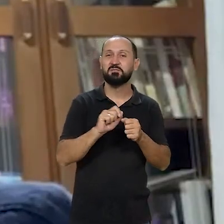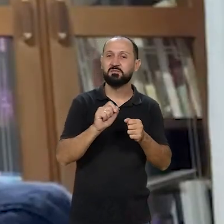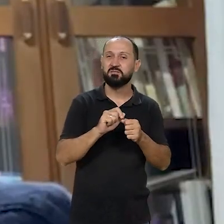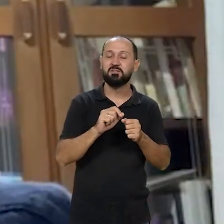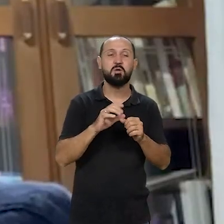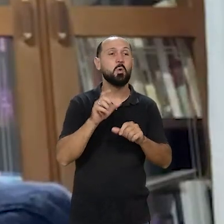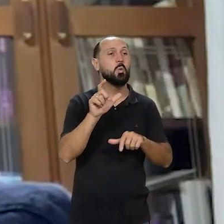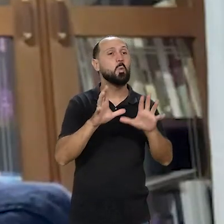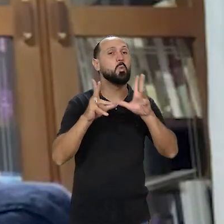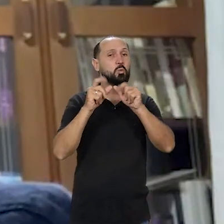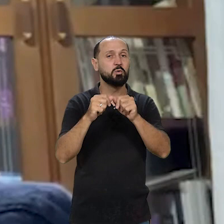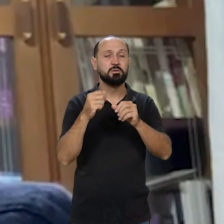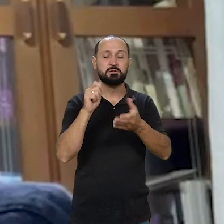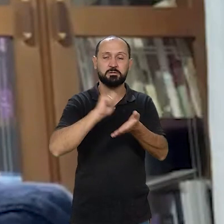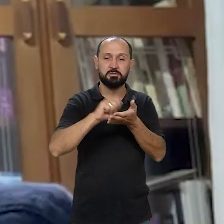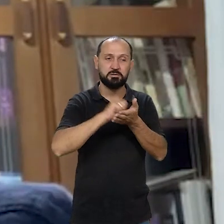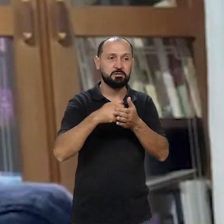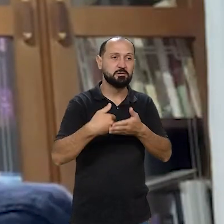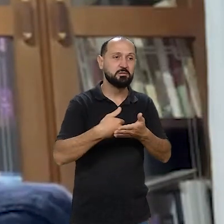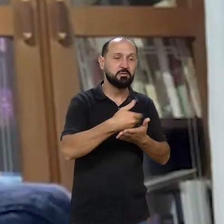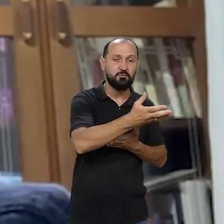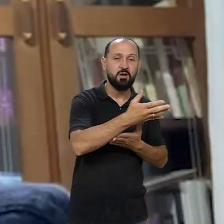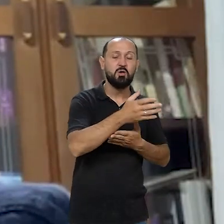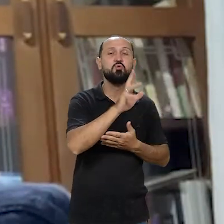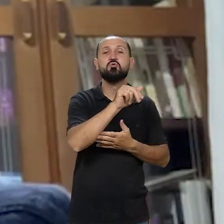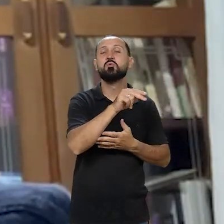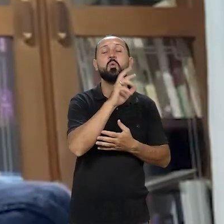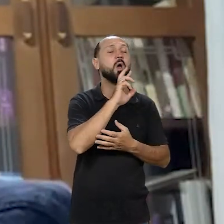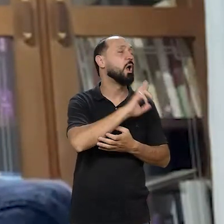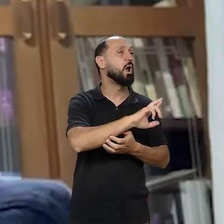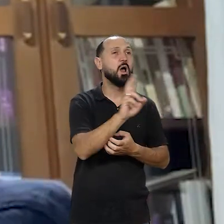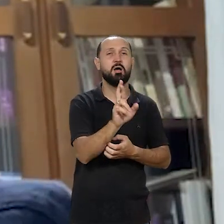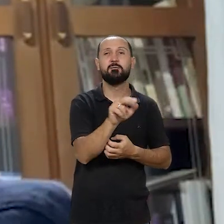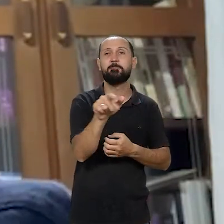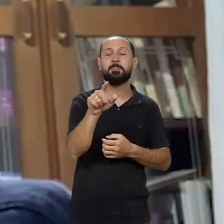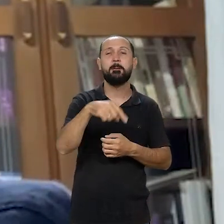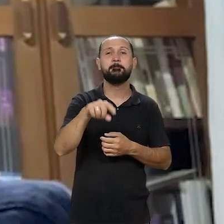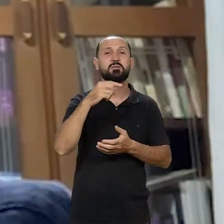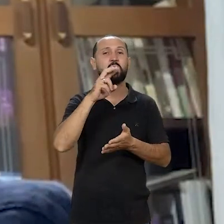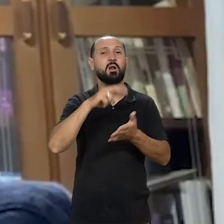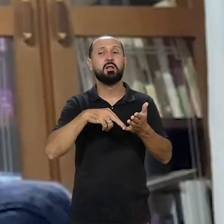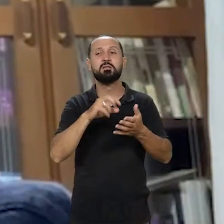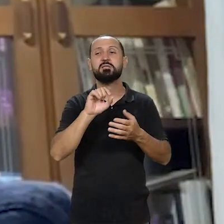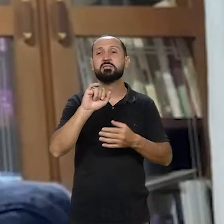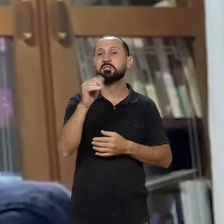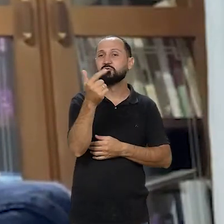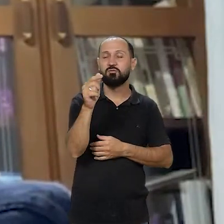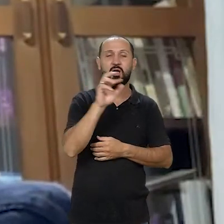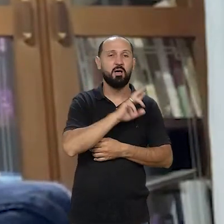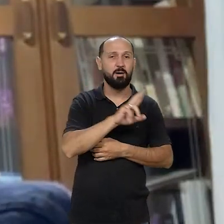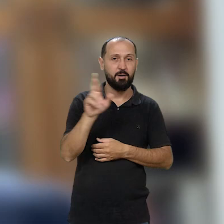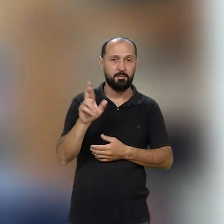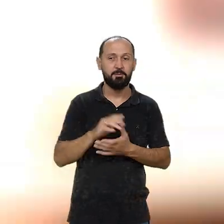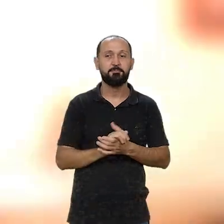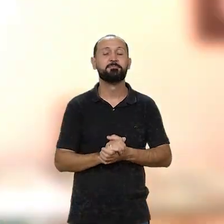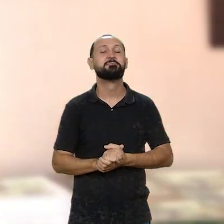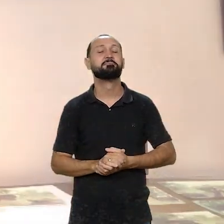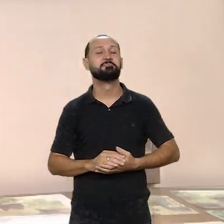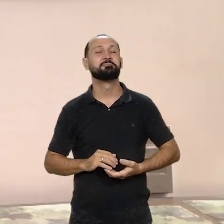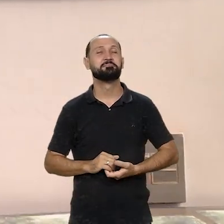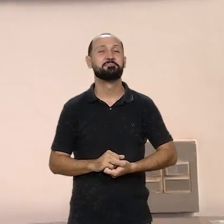fazia isso com todas as pessoas que escrevia para ele. Ele nunca deixava o leitor dele sem uma